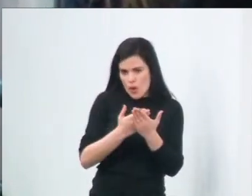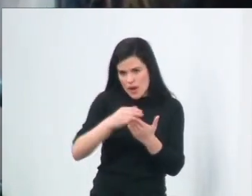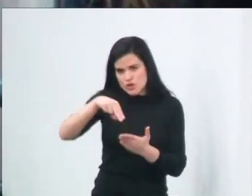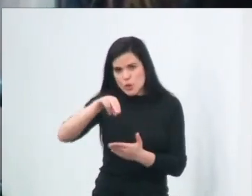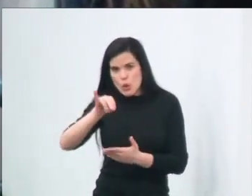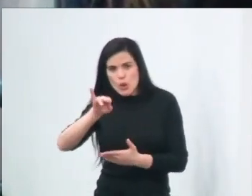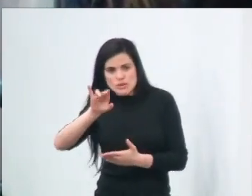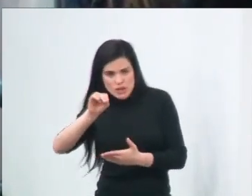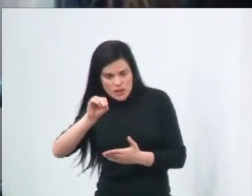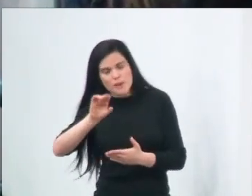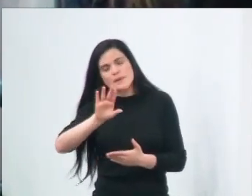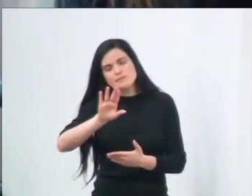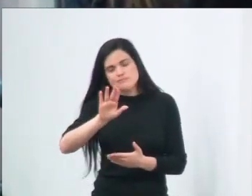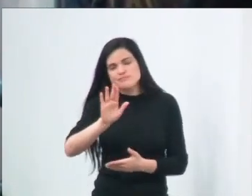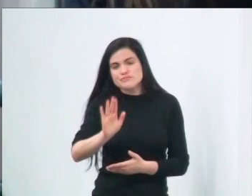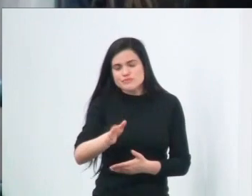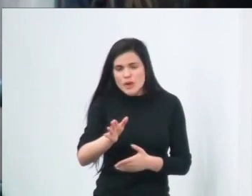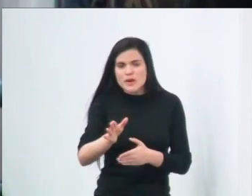ele foi construído no ano de